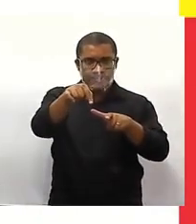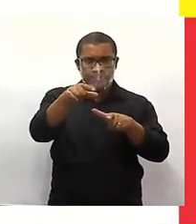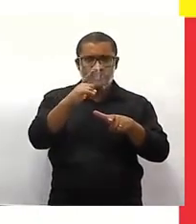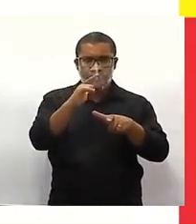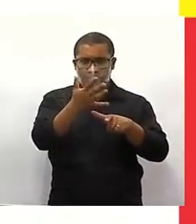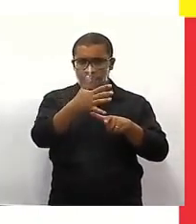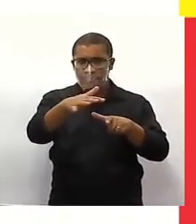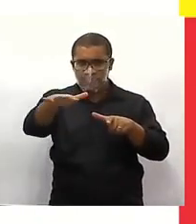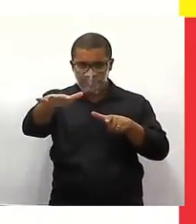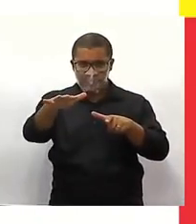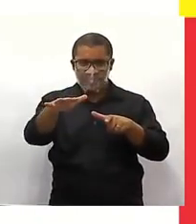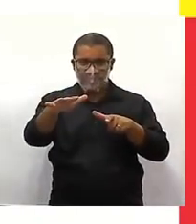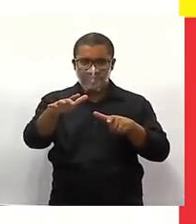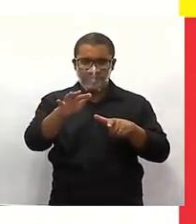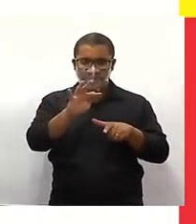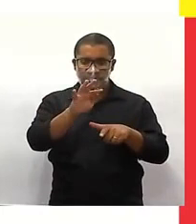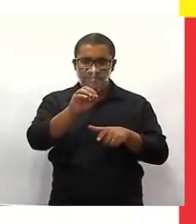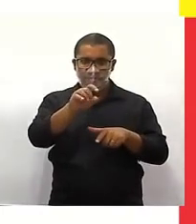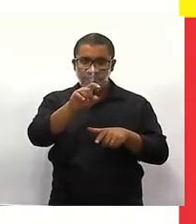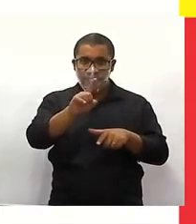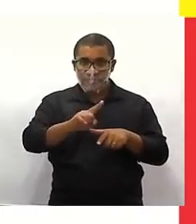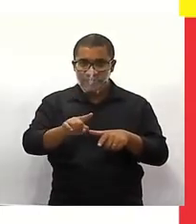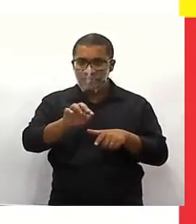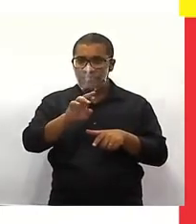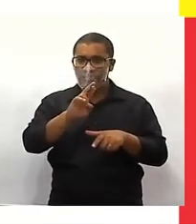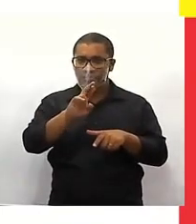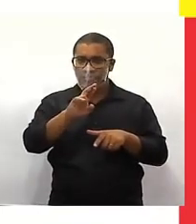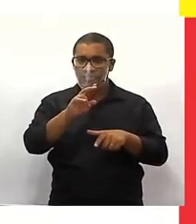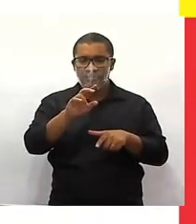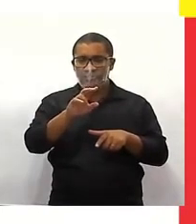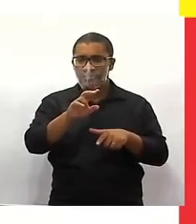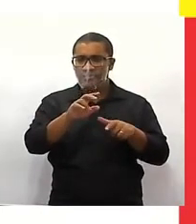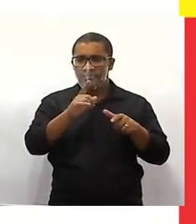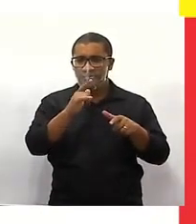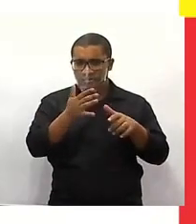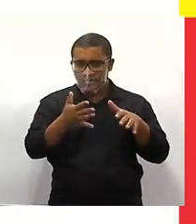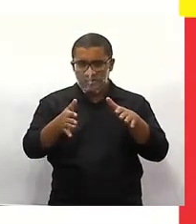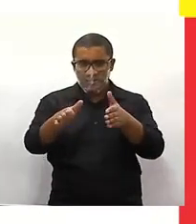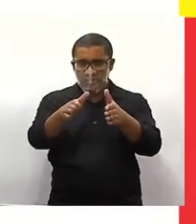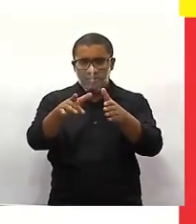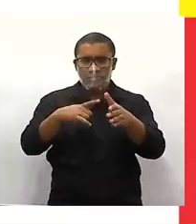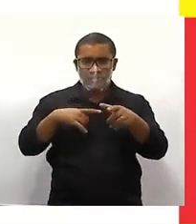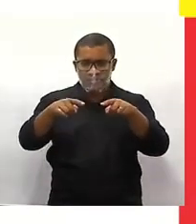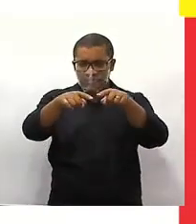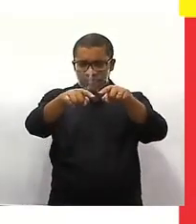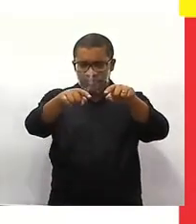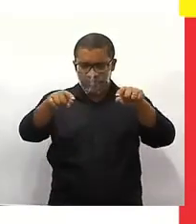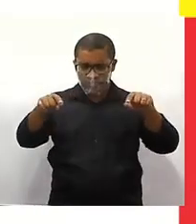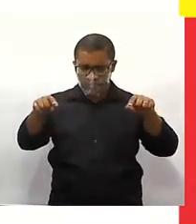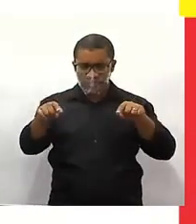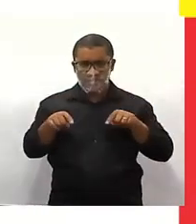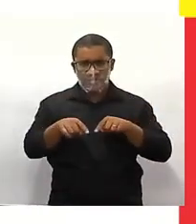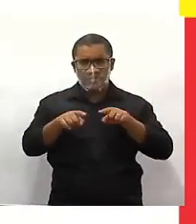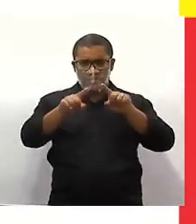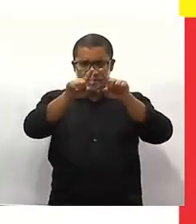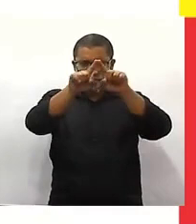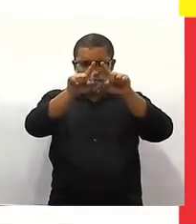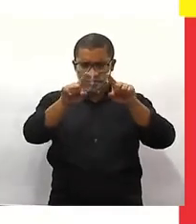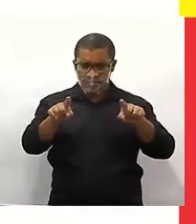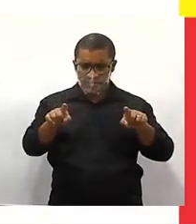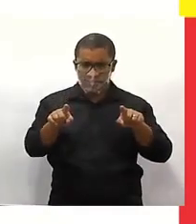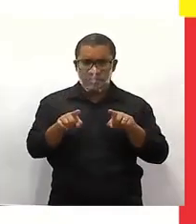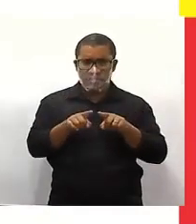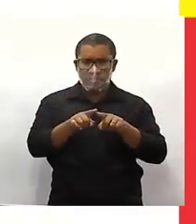foz do rio, tá? Apresenta-se uma planta com forma de triângulo. Um delta pode ser uma foz